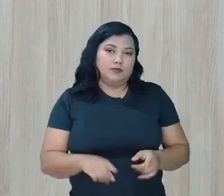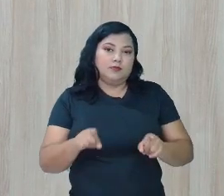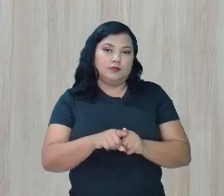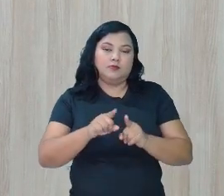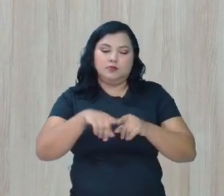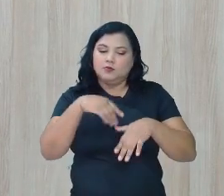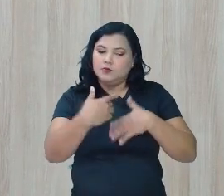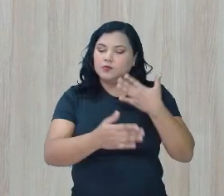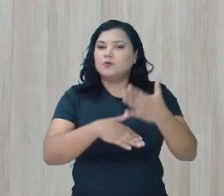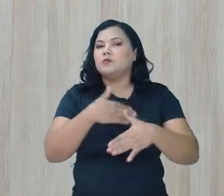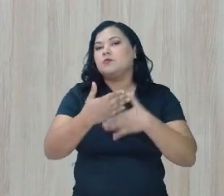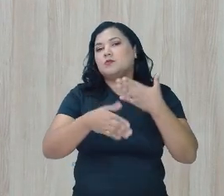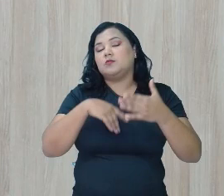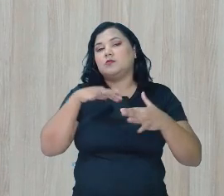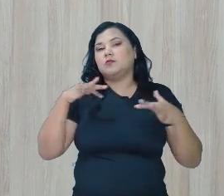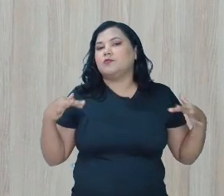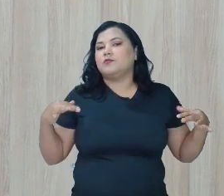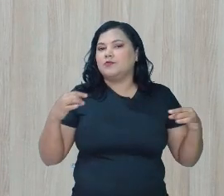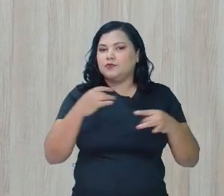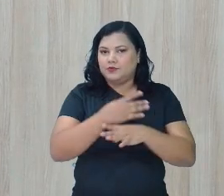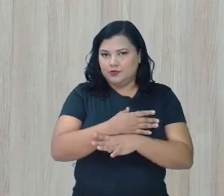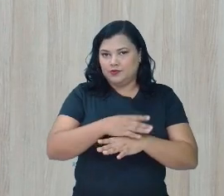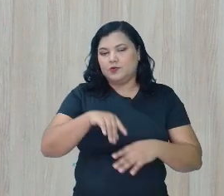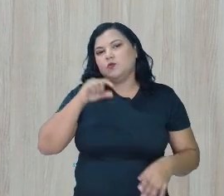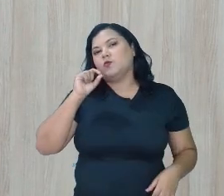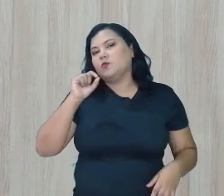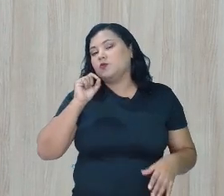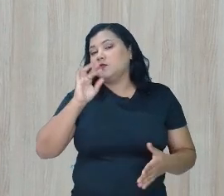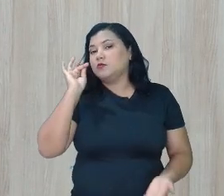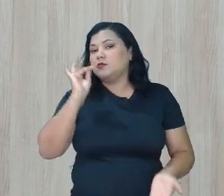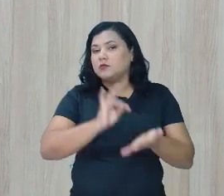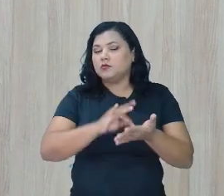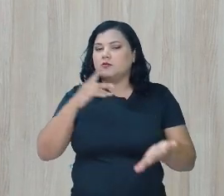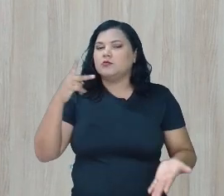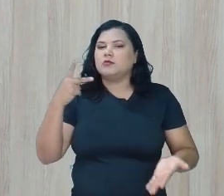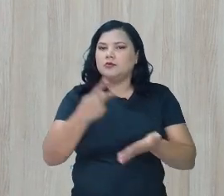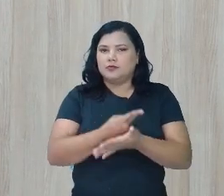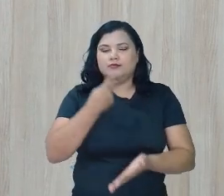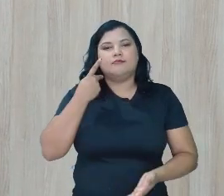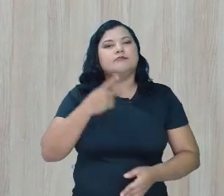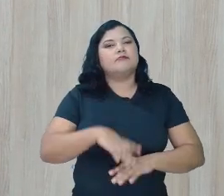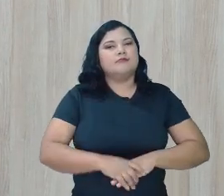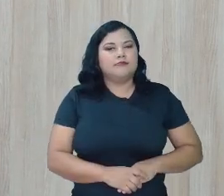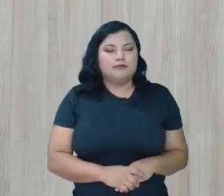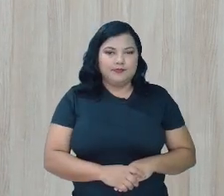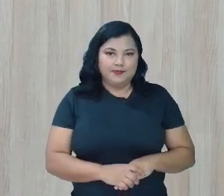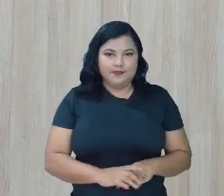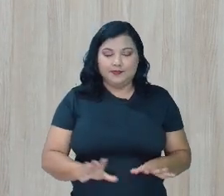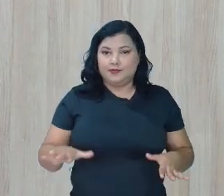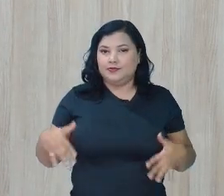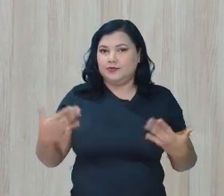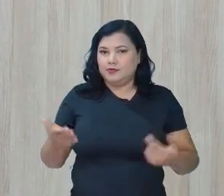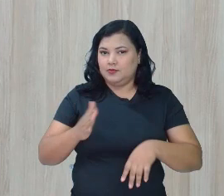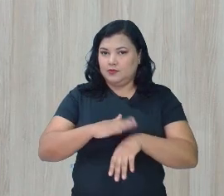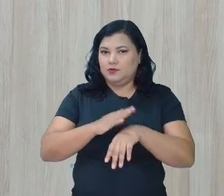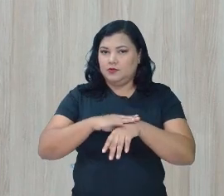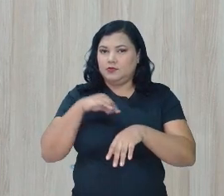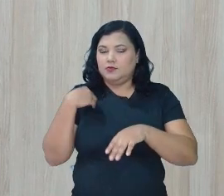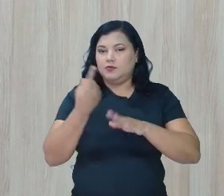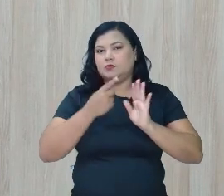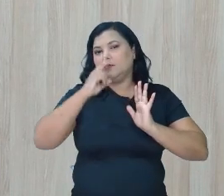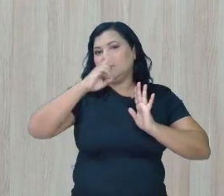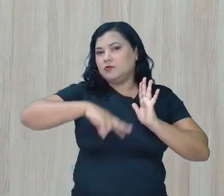da história, que é o final, o que é que realmente acontece, não é? Então, quando lemos